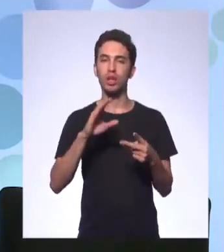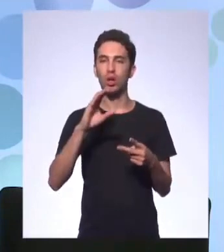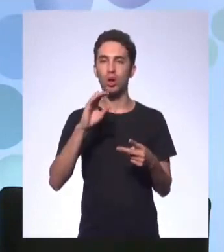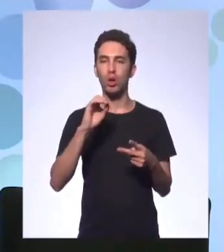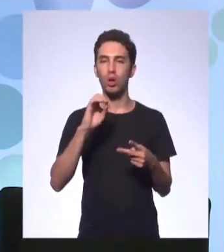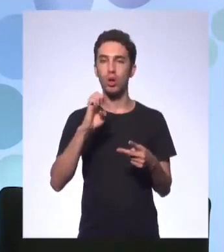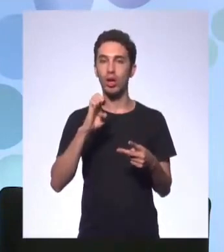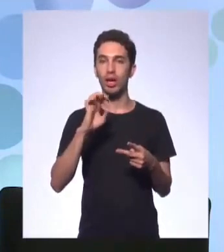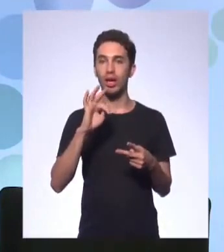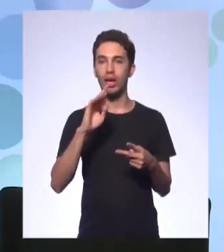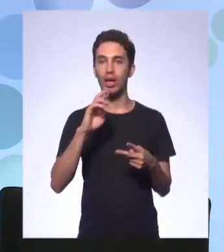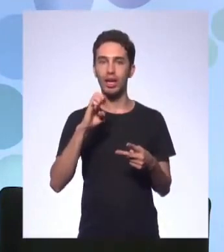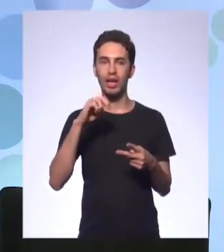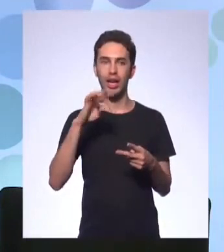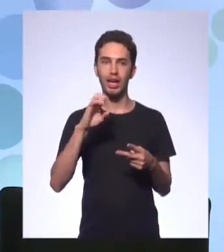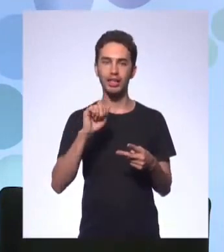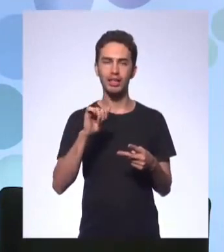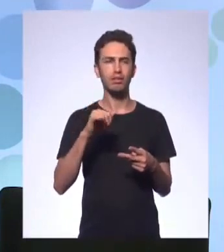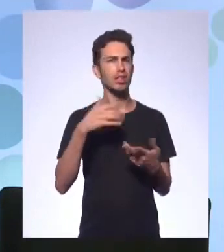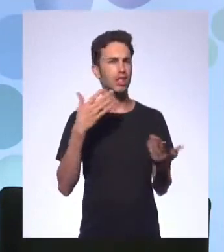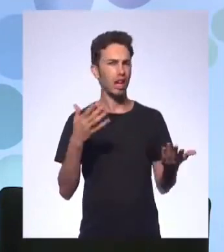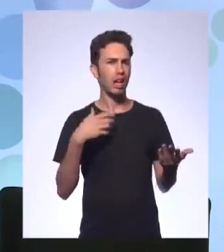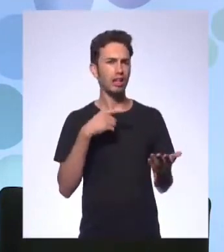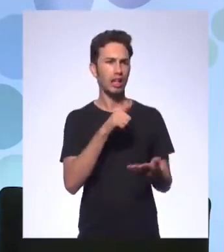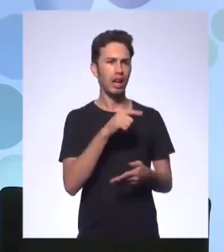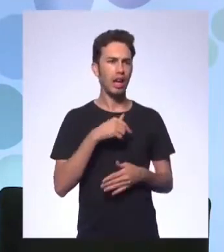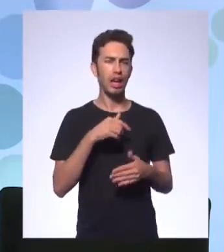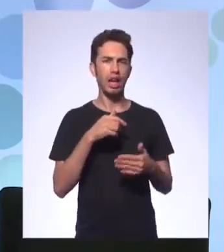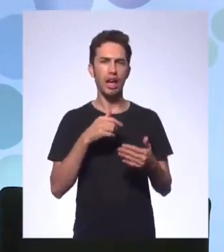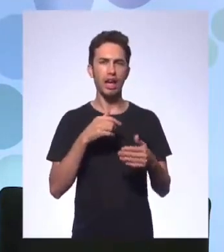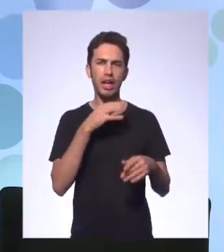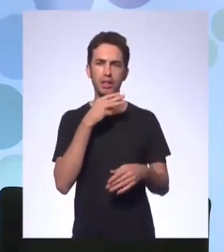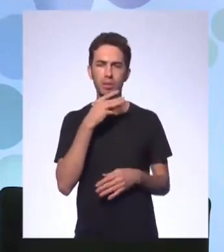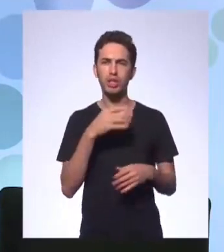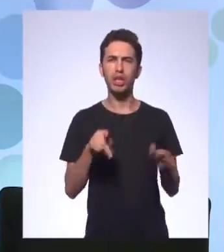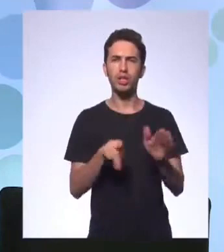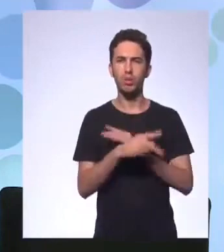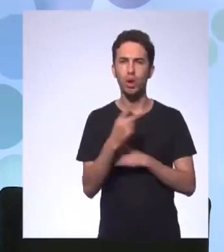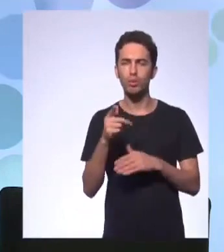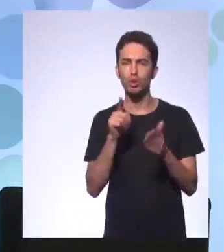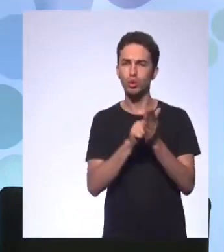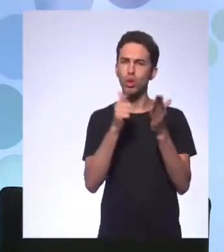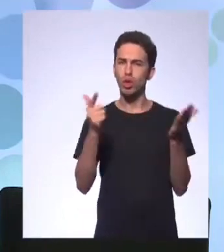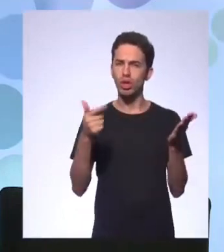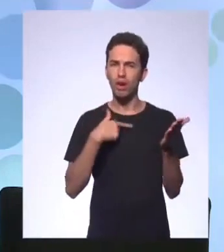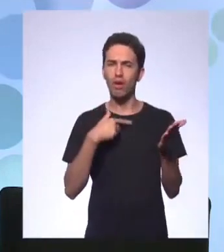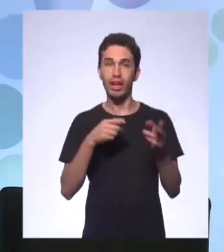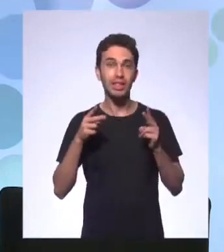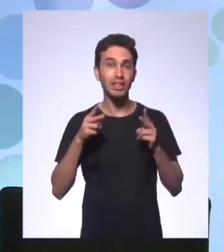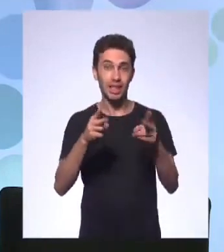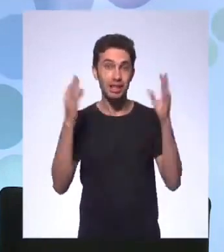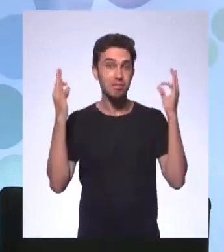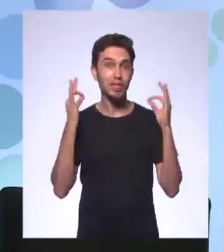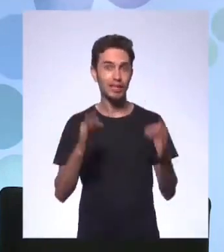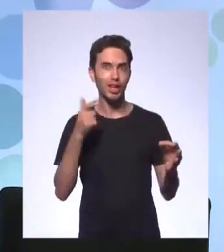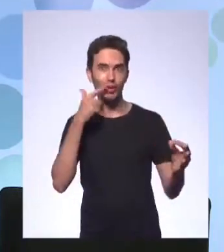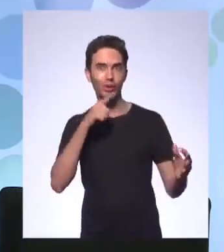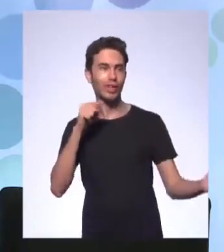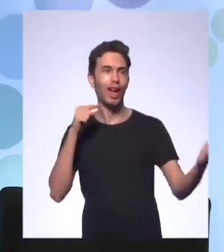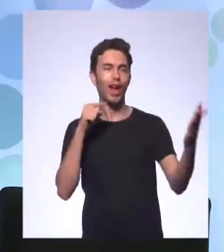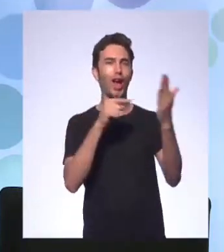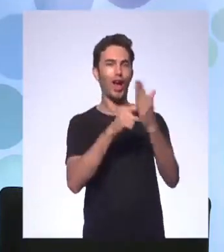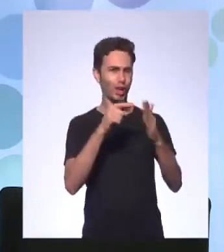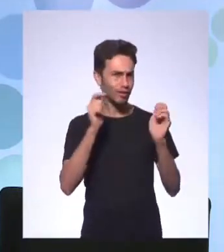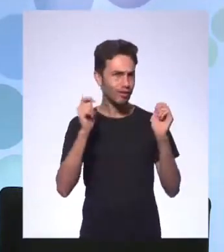manchetes, erram em coesão e coerência ou sempre acertam? Tem uma coisa que até eu, que sou professora, como se eu fosse grandes coisas, né?